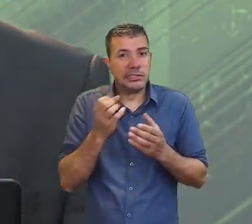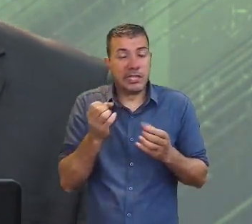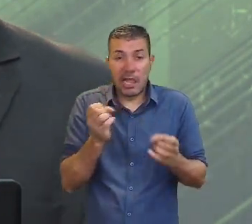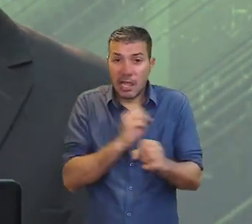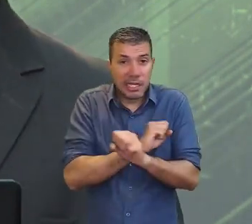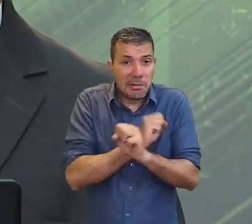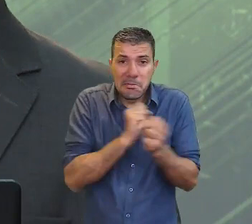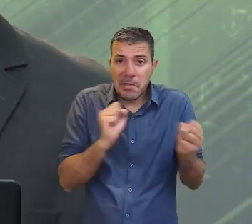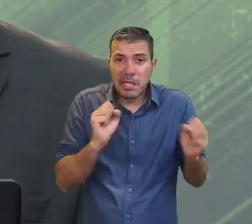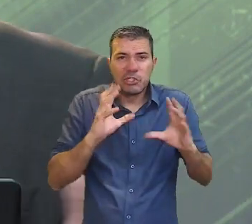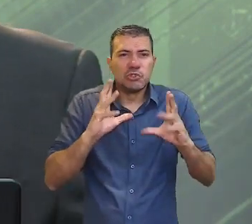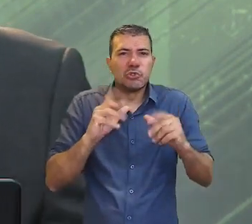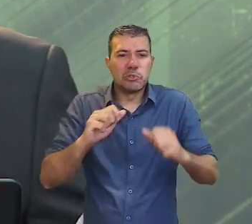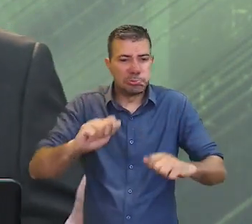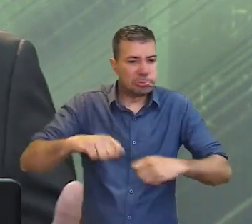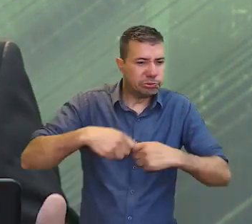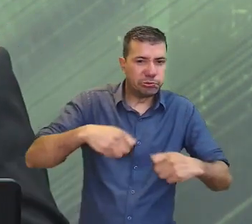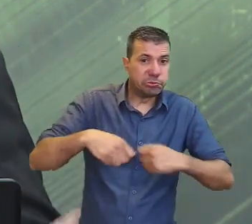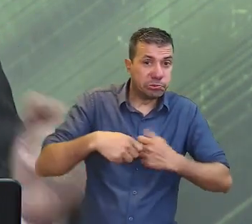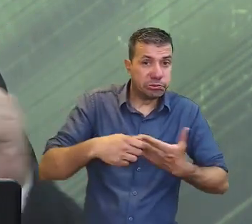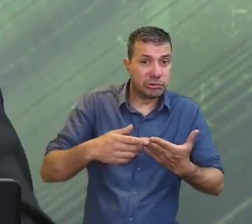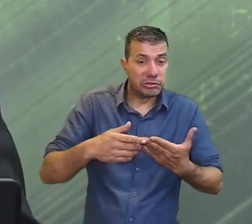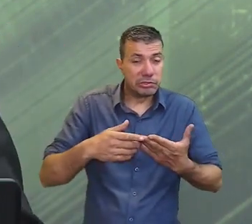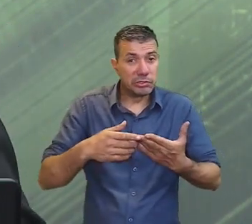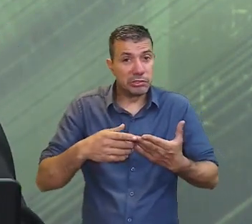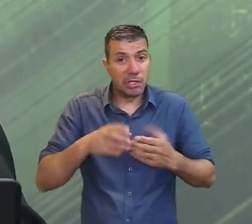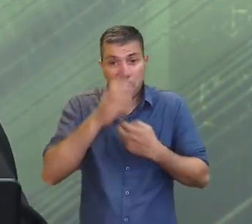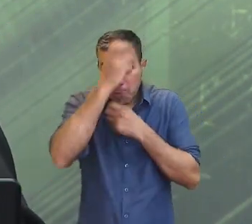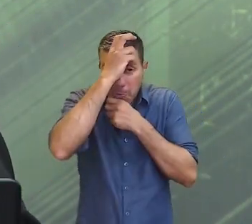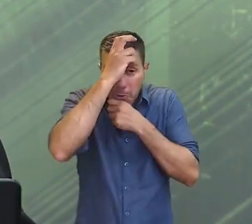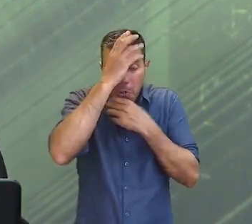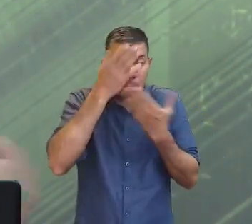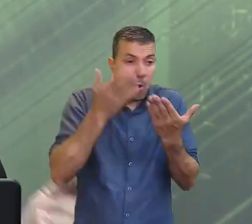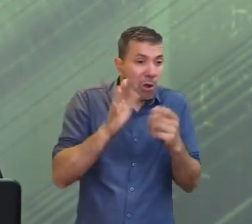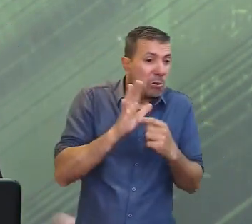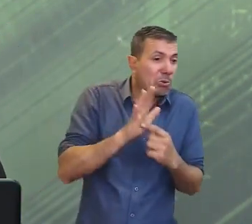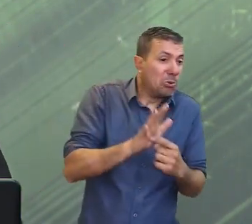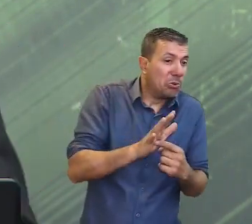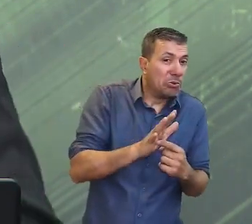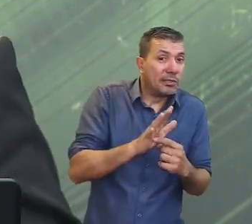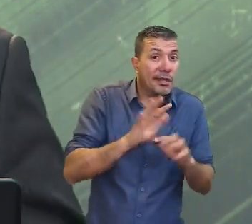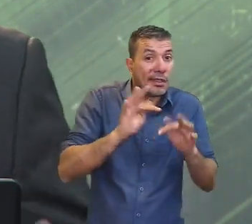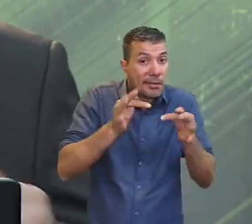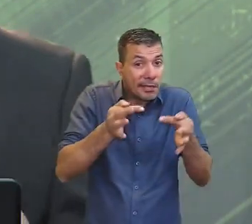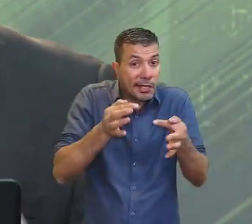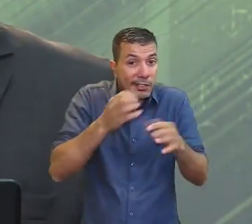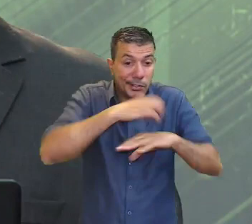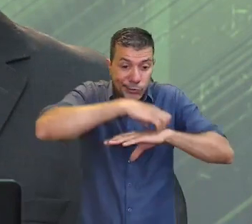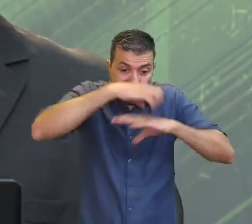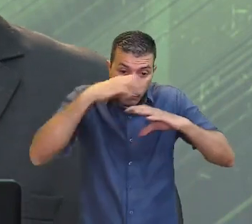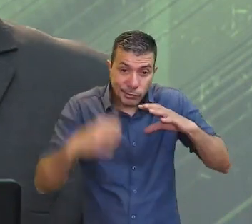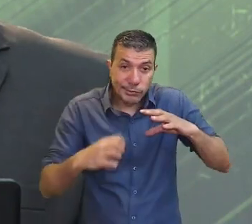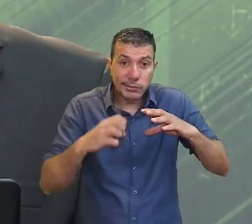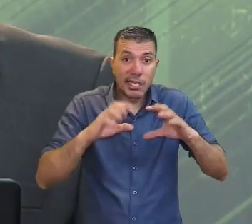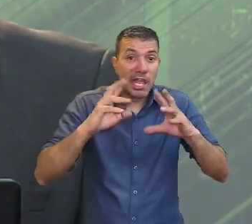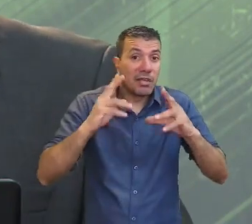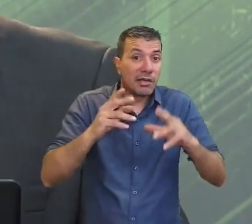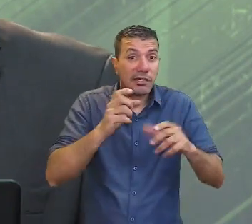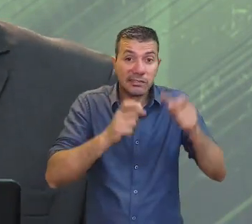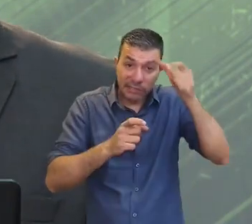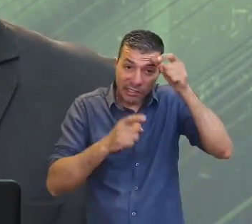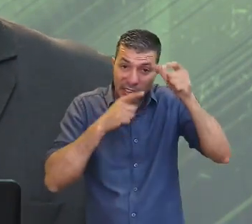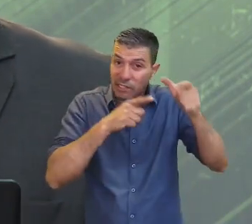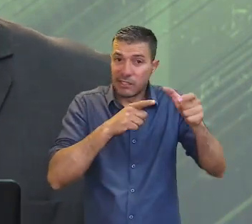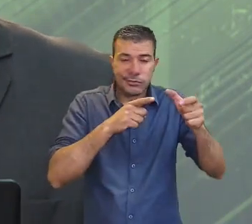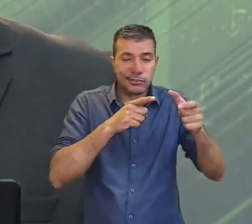nossas tentações. E uma vez que o bode emissário só entrava em cena terminada a expiação, é evidente que Satanás não participa